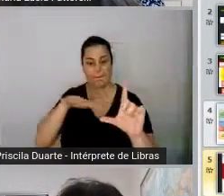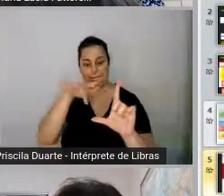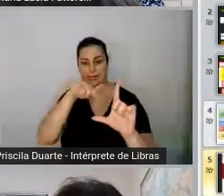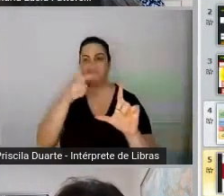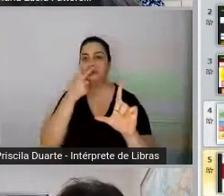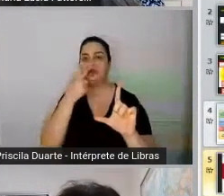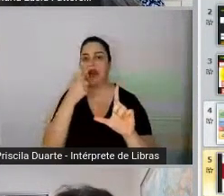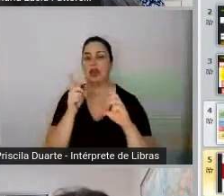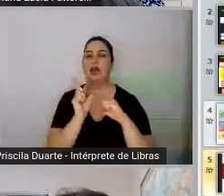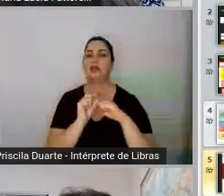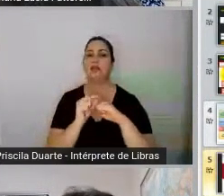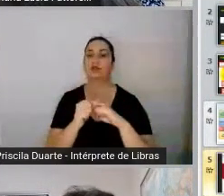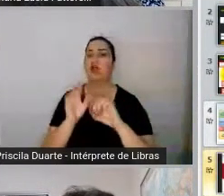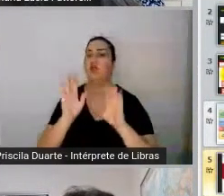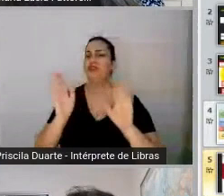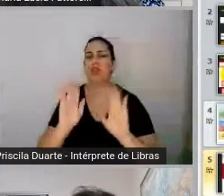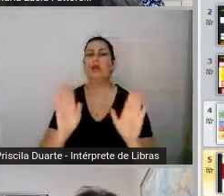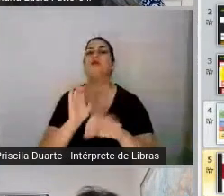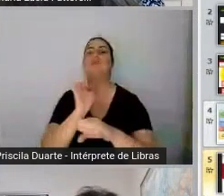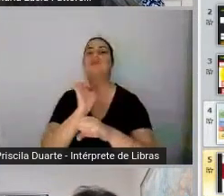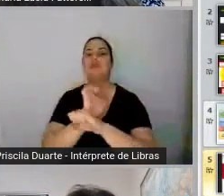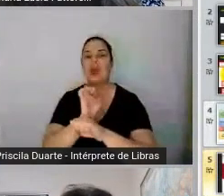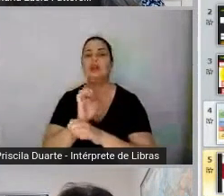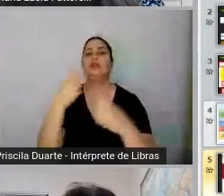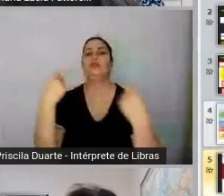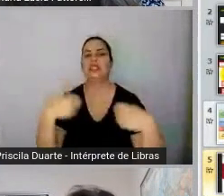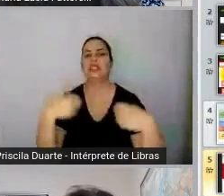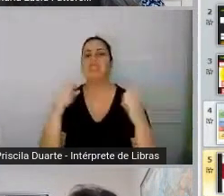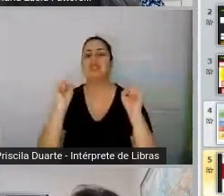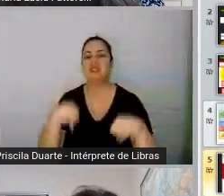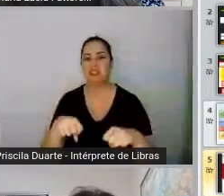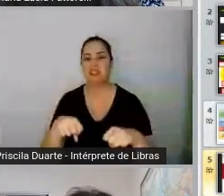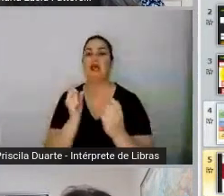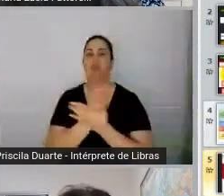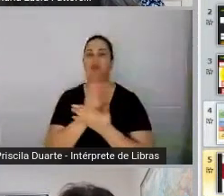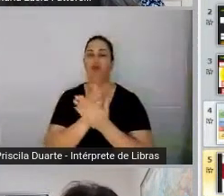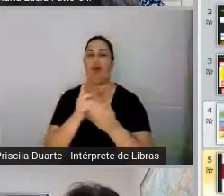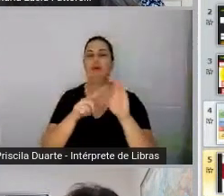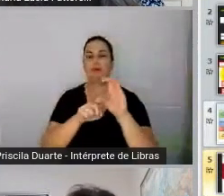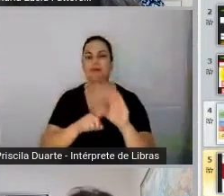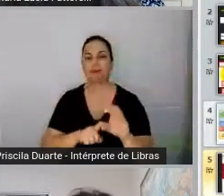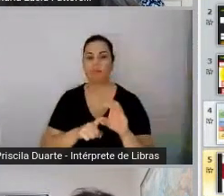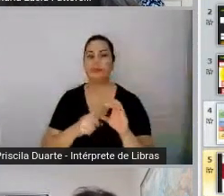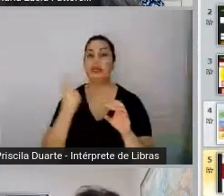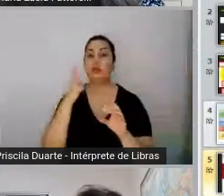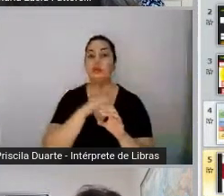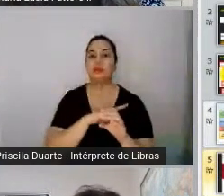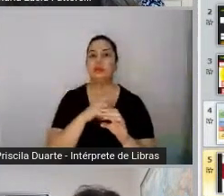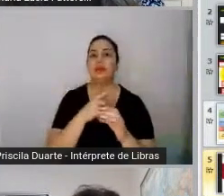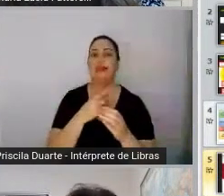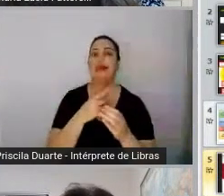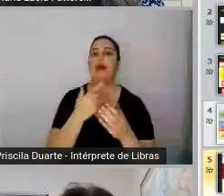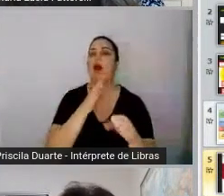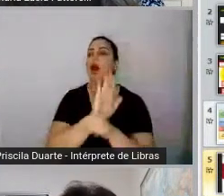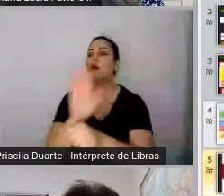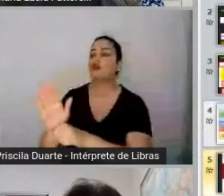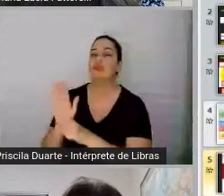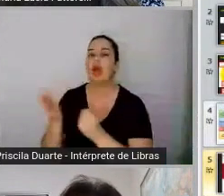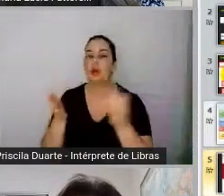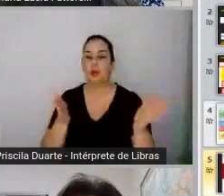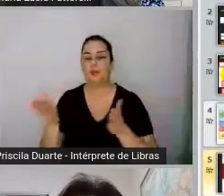se endividar para fazer face aos gastos com a pandemia. Desde 2014 o